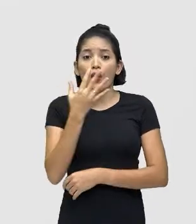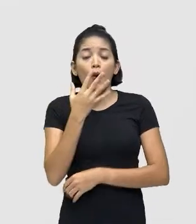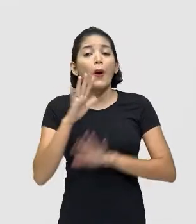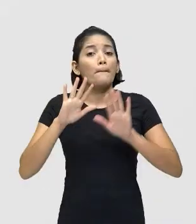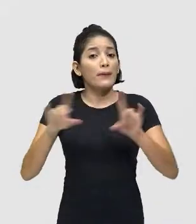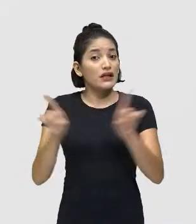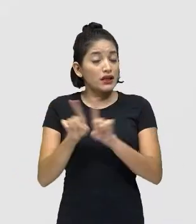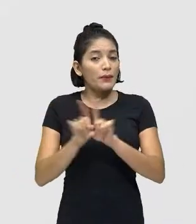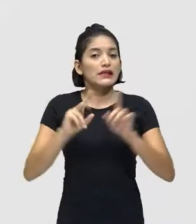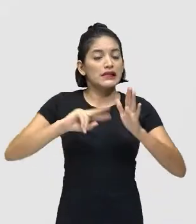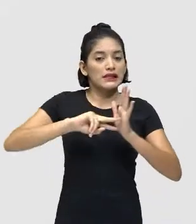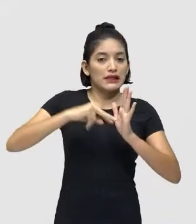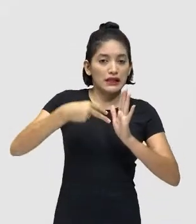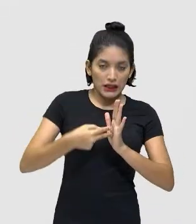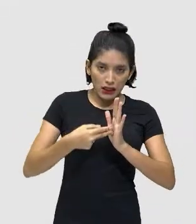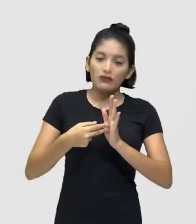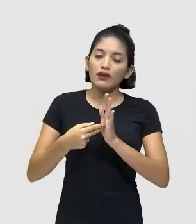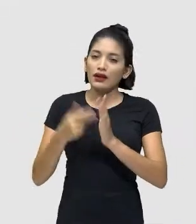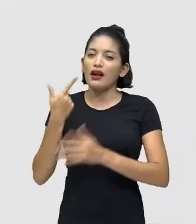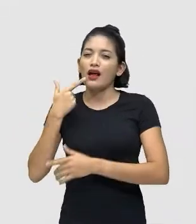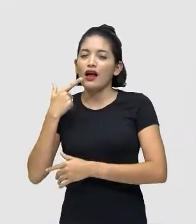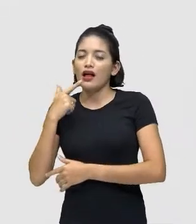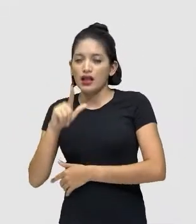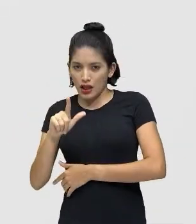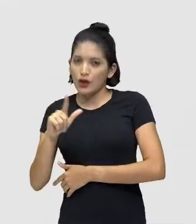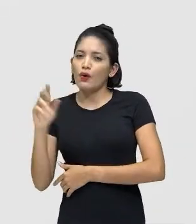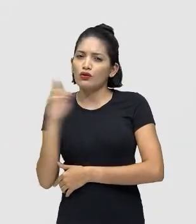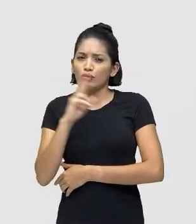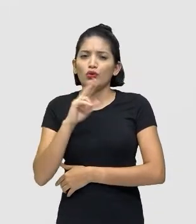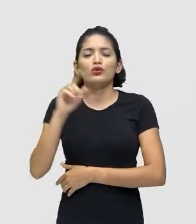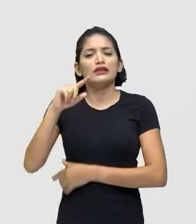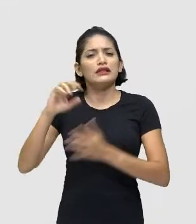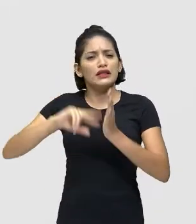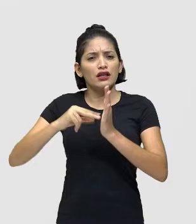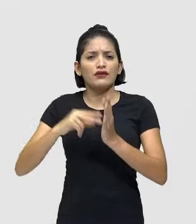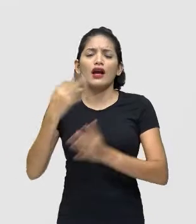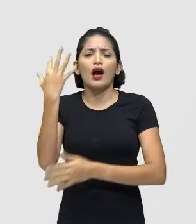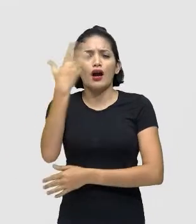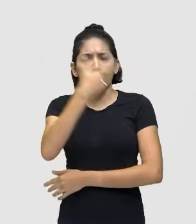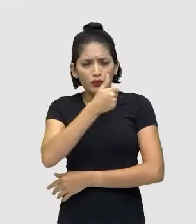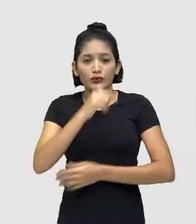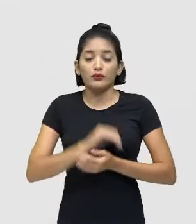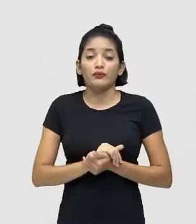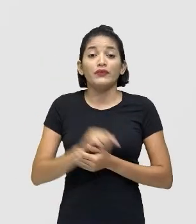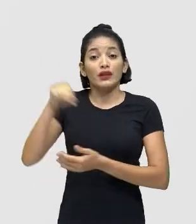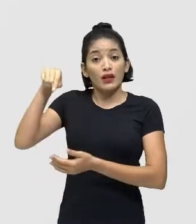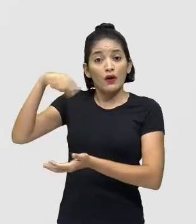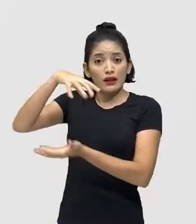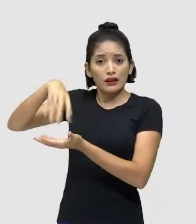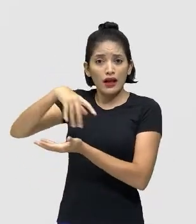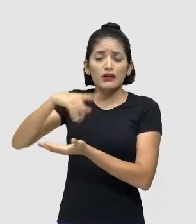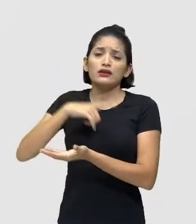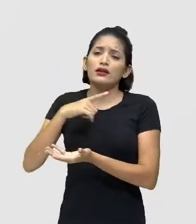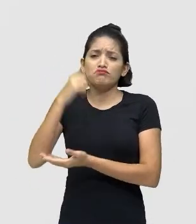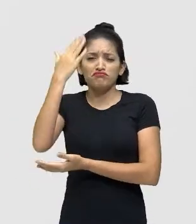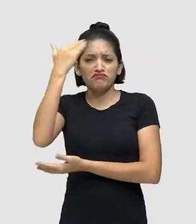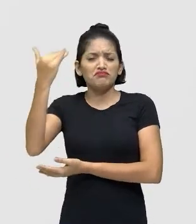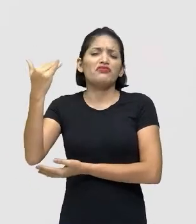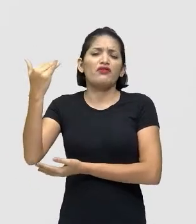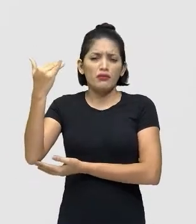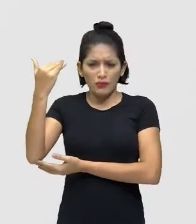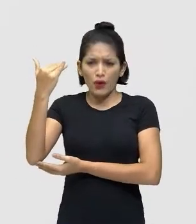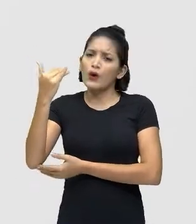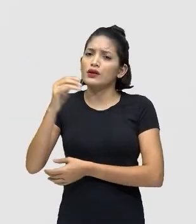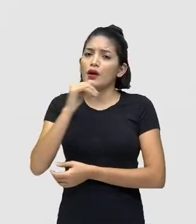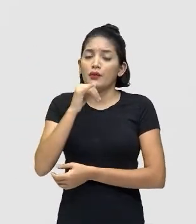também significa, no russo mais antigo, bonito. Nessa praça estão alguns dos principais cartões postais do país, como